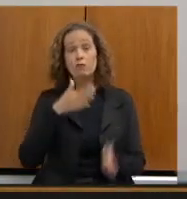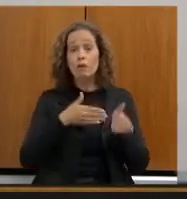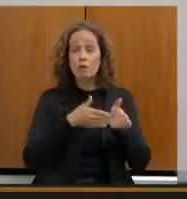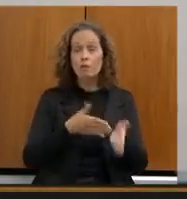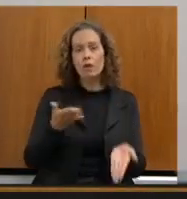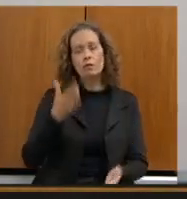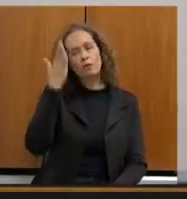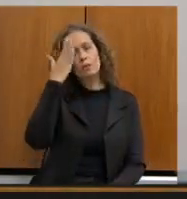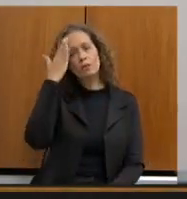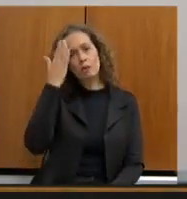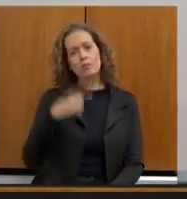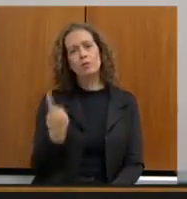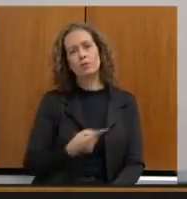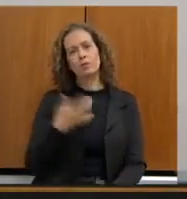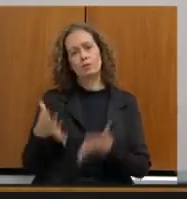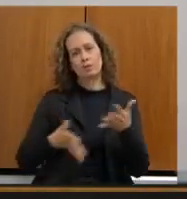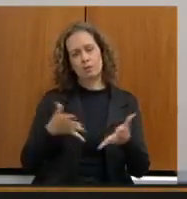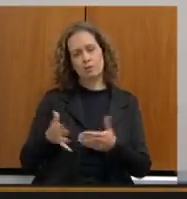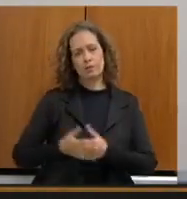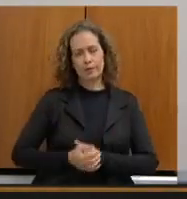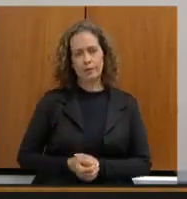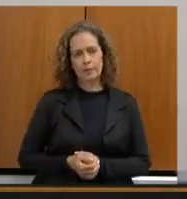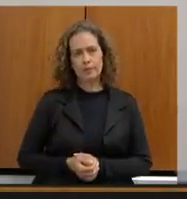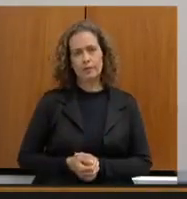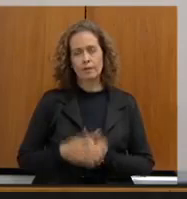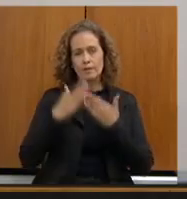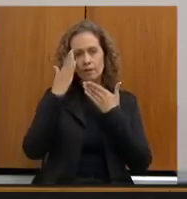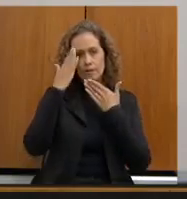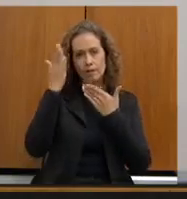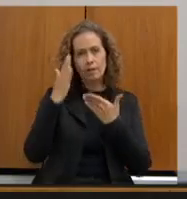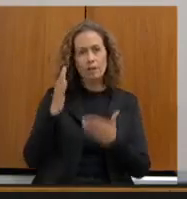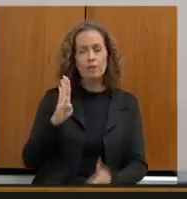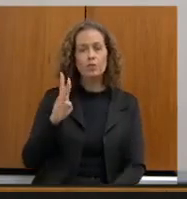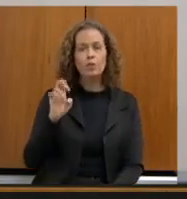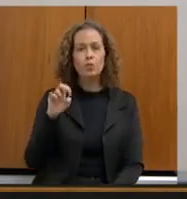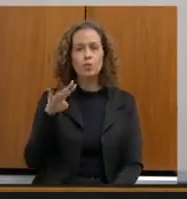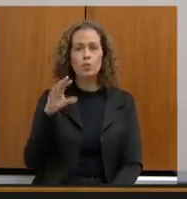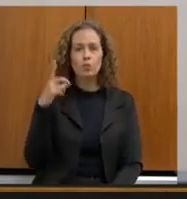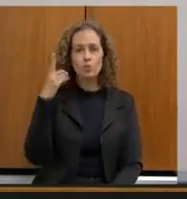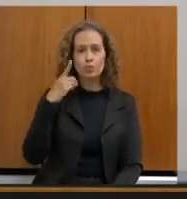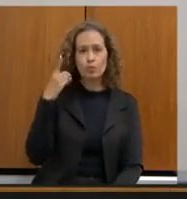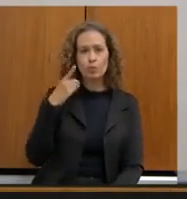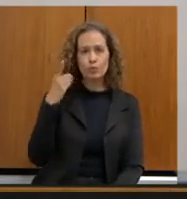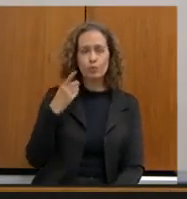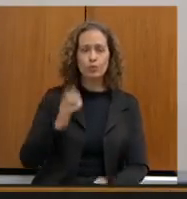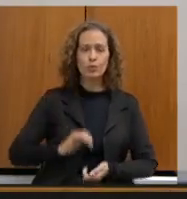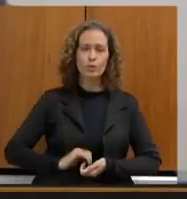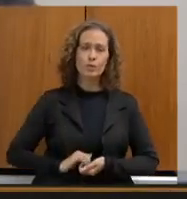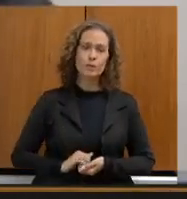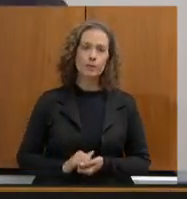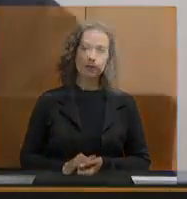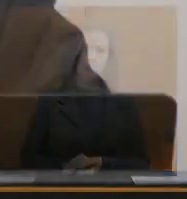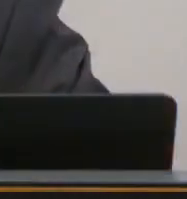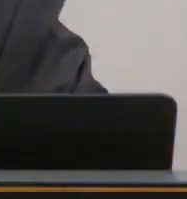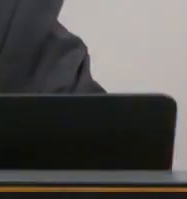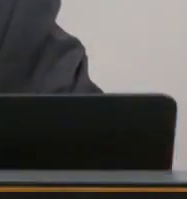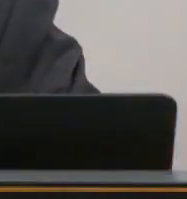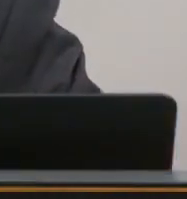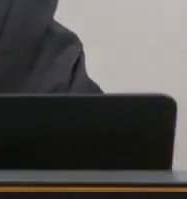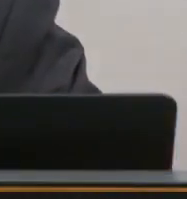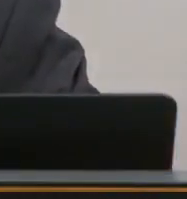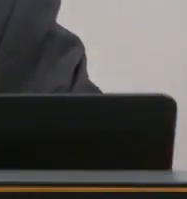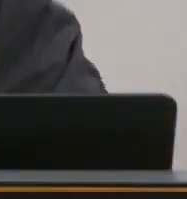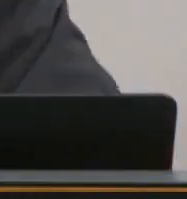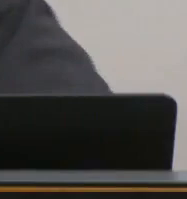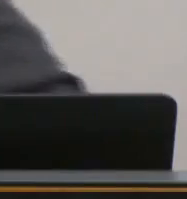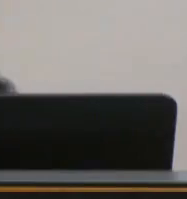sabe do que que nós estamos falando então a deputado Bruno Reis se deseja fazer os a palavra o João está posicionado você quiser falar primeiro